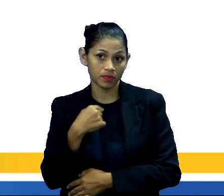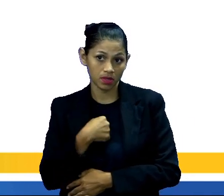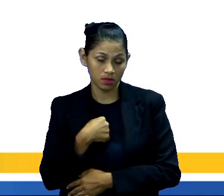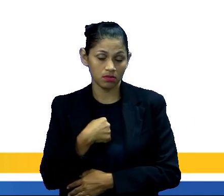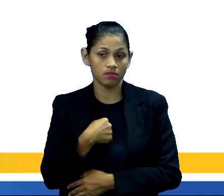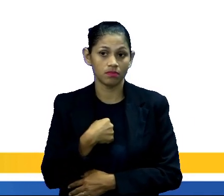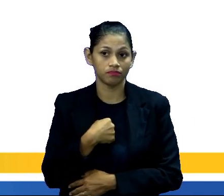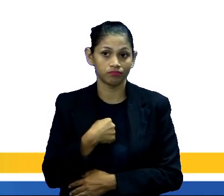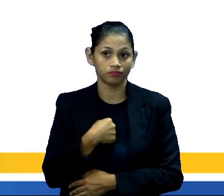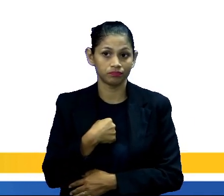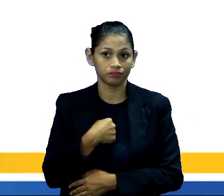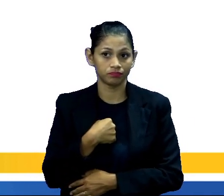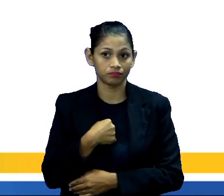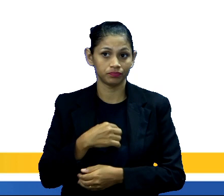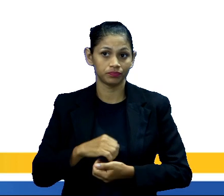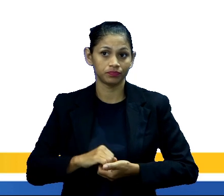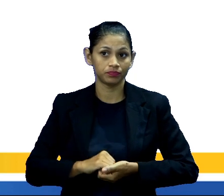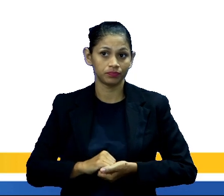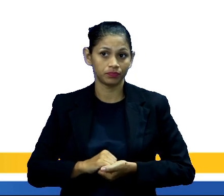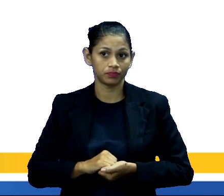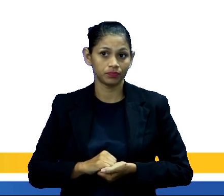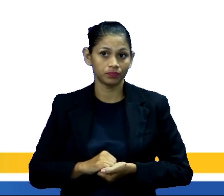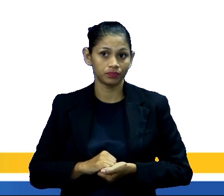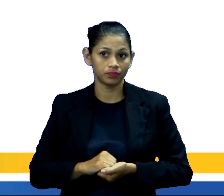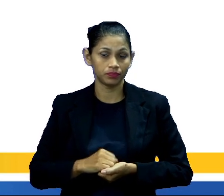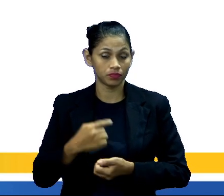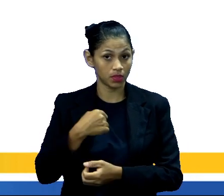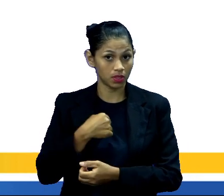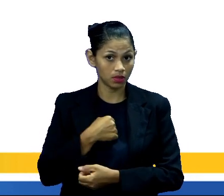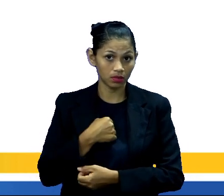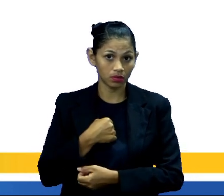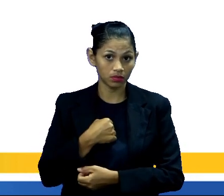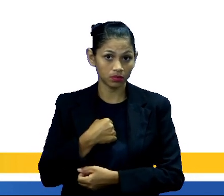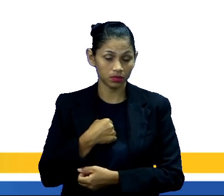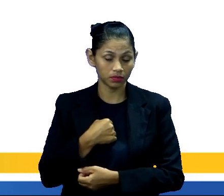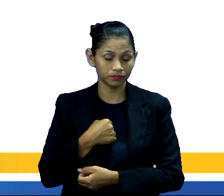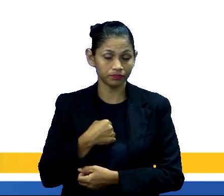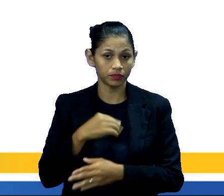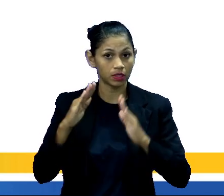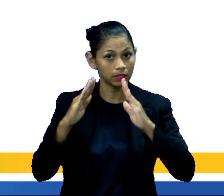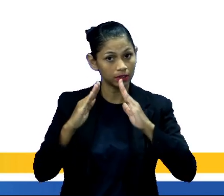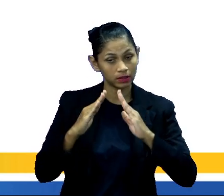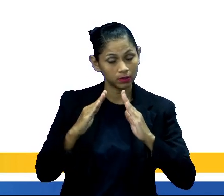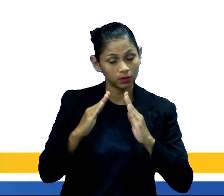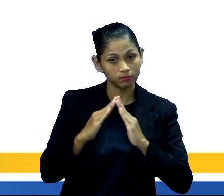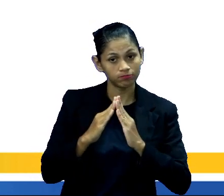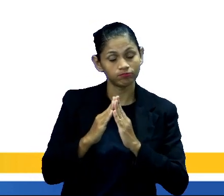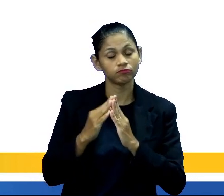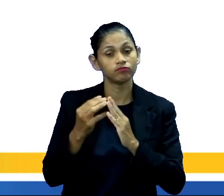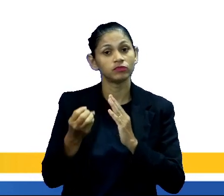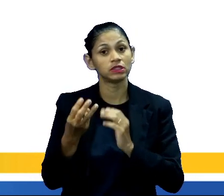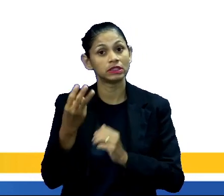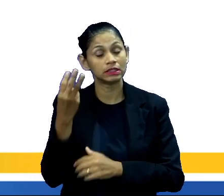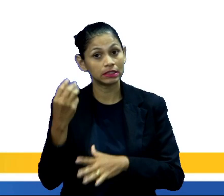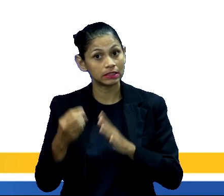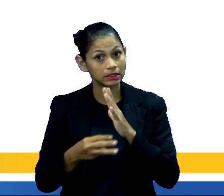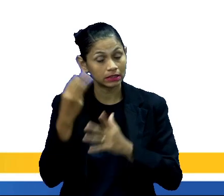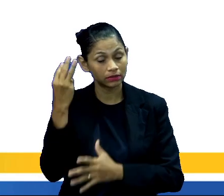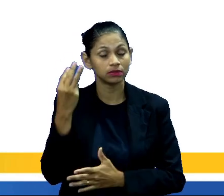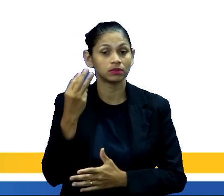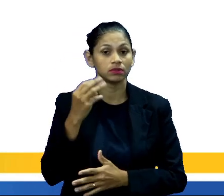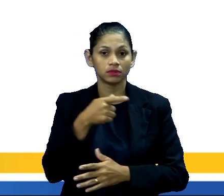eu, the house 3 times a week. Eu, na casa, 3 vezes na